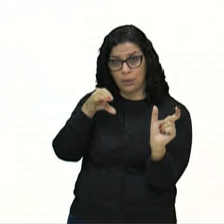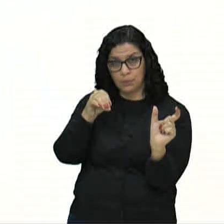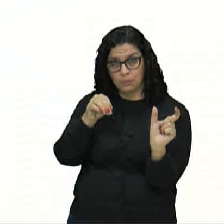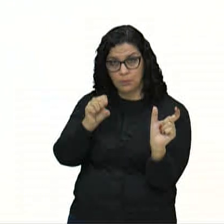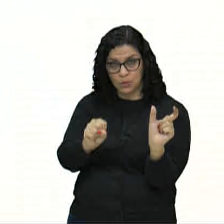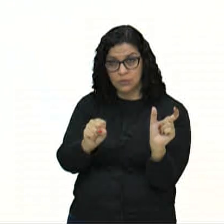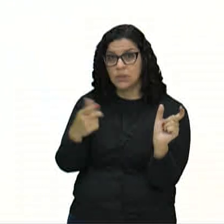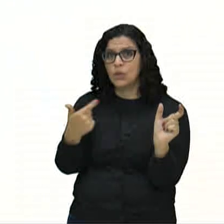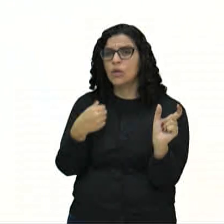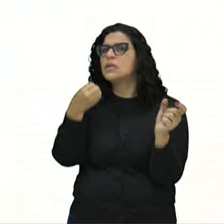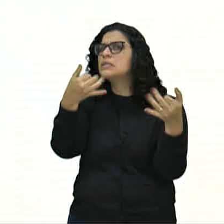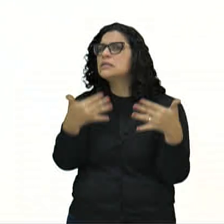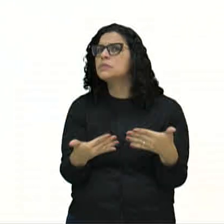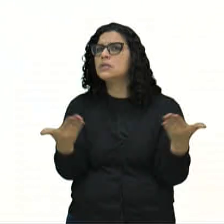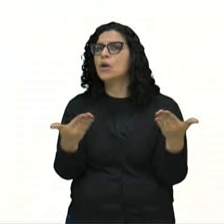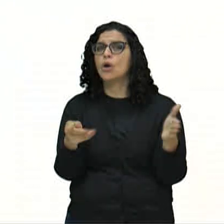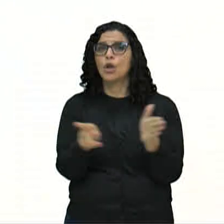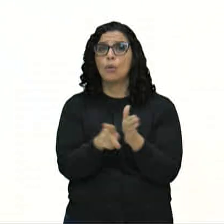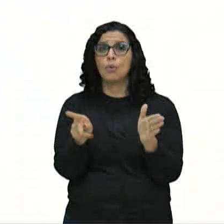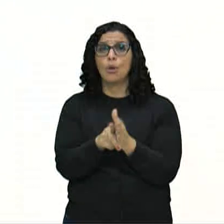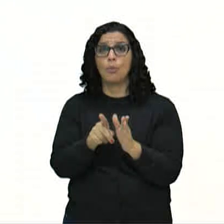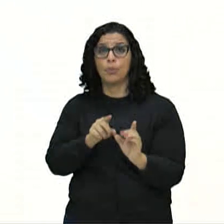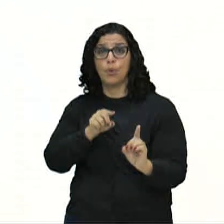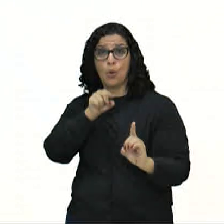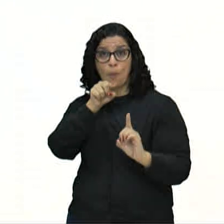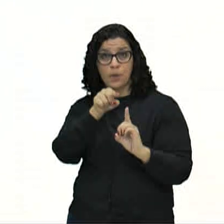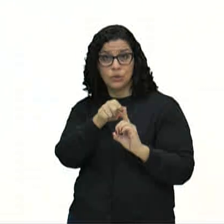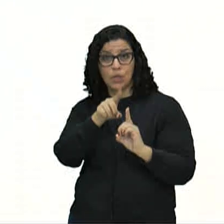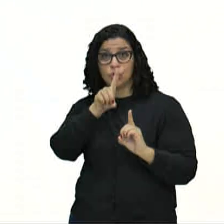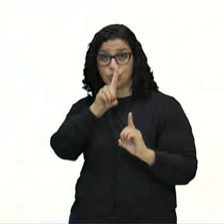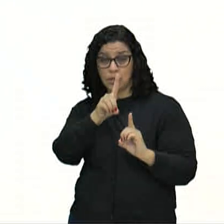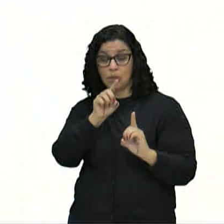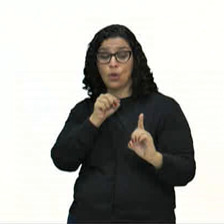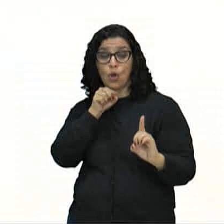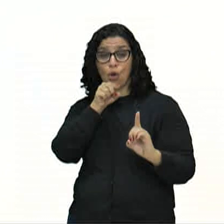em destaque classifica como objeto direto